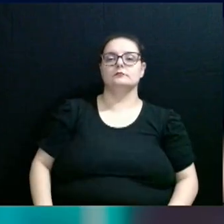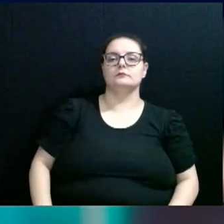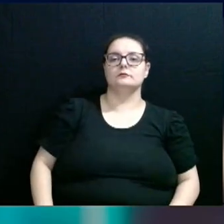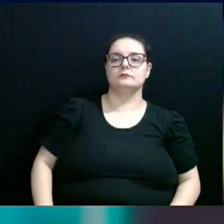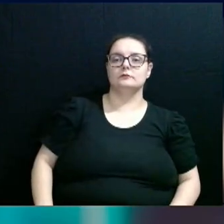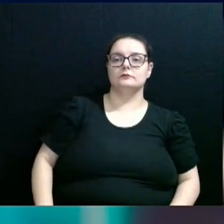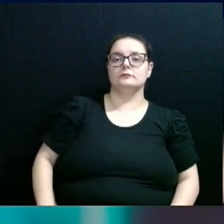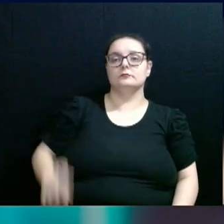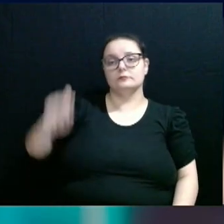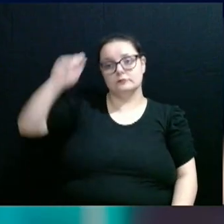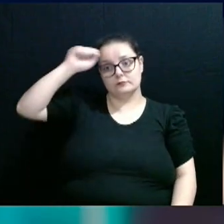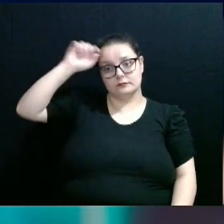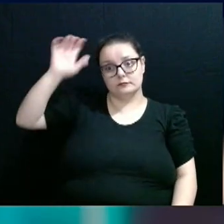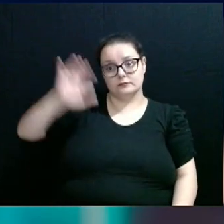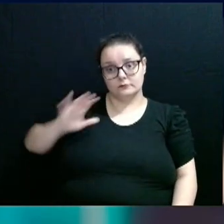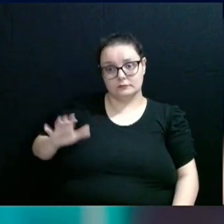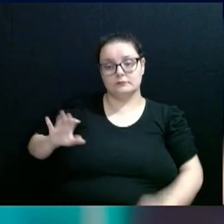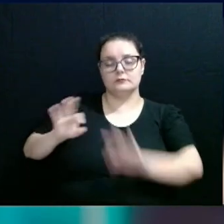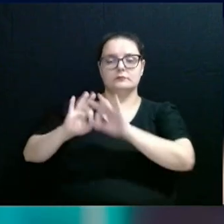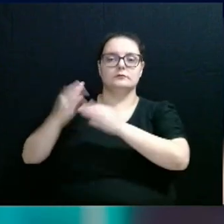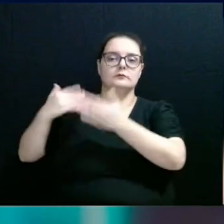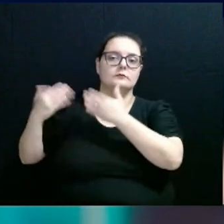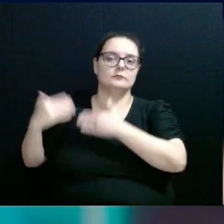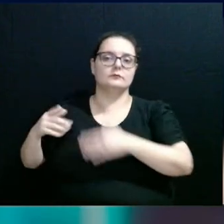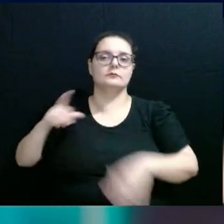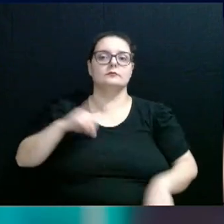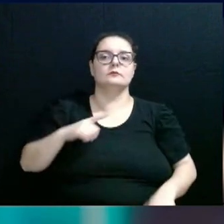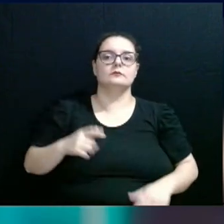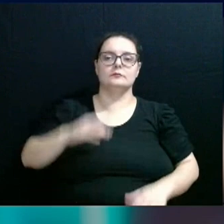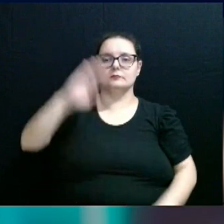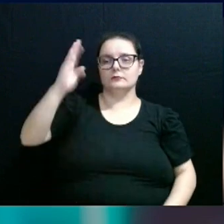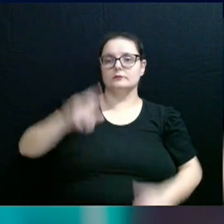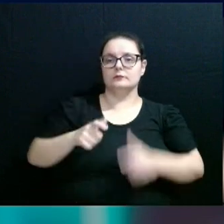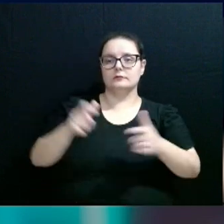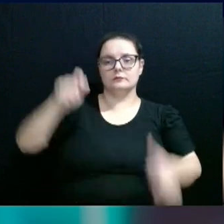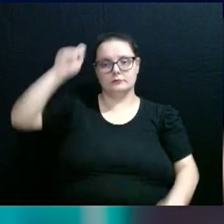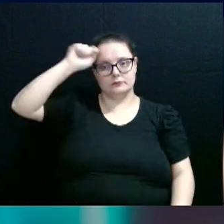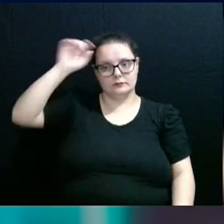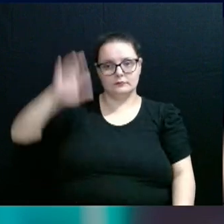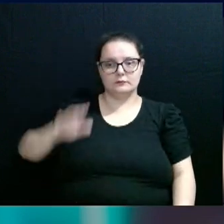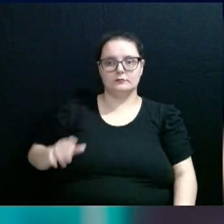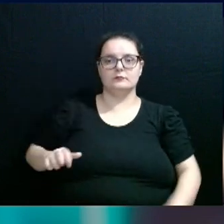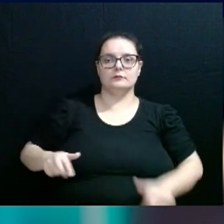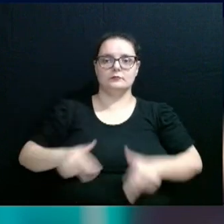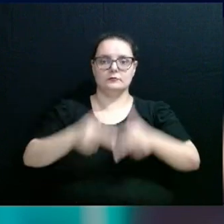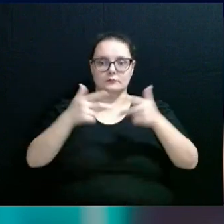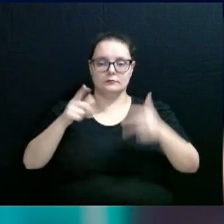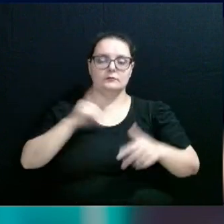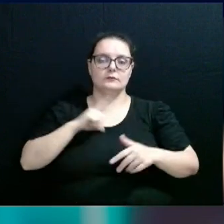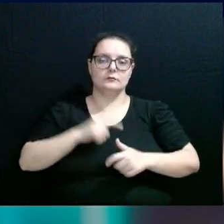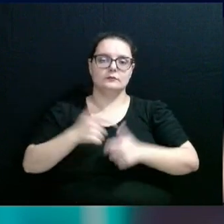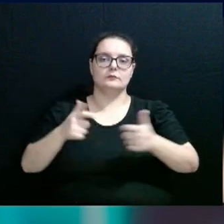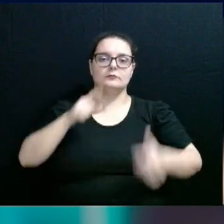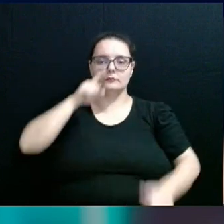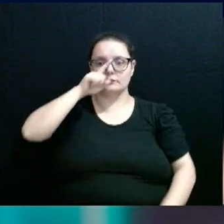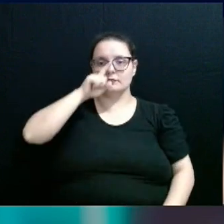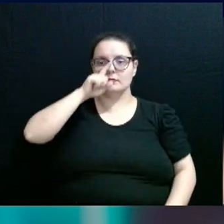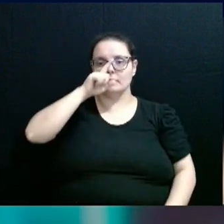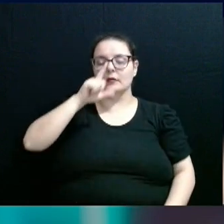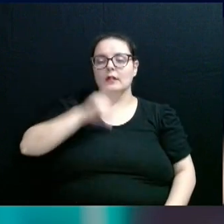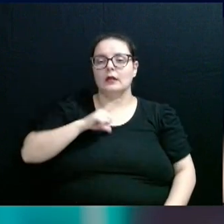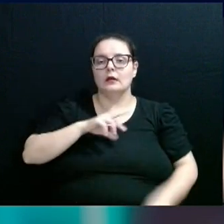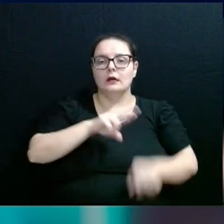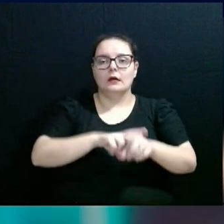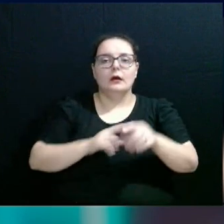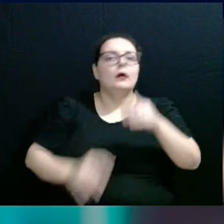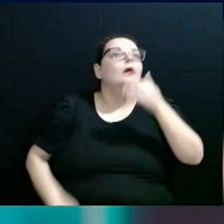uma predominância de afrodescendentes e essas etnias têm um maior risco de ter câncer de próstata e,